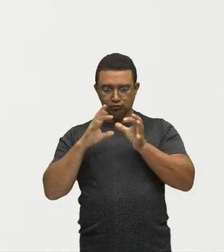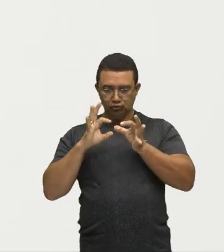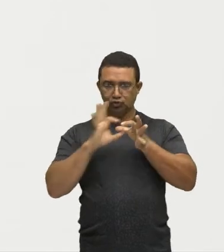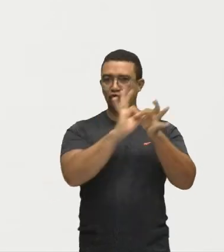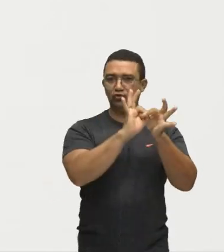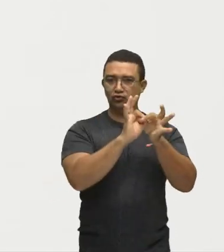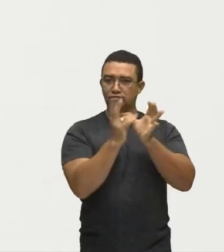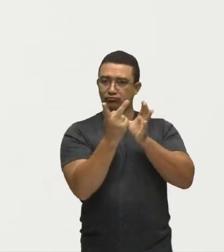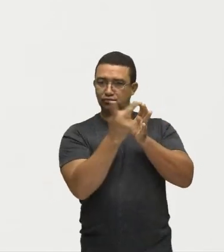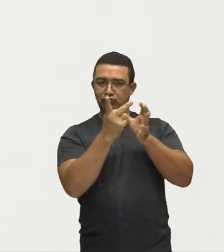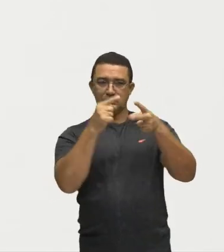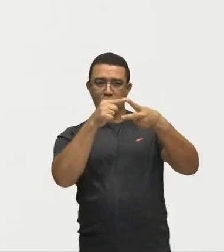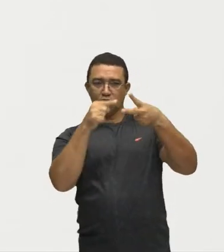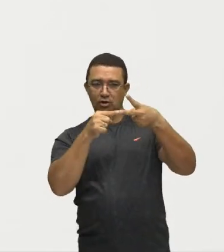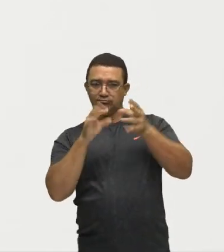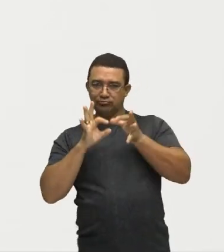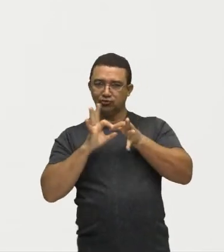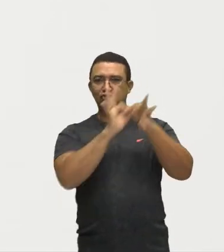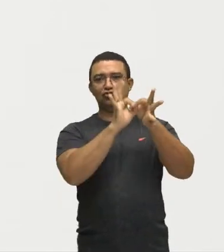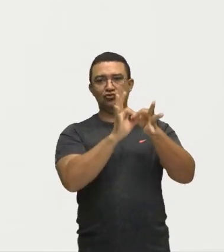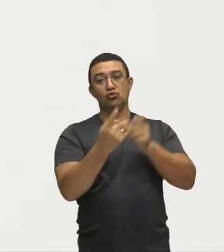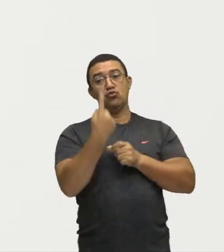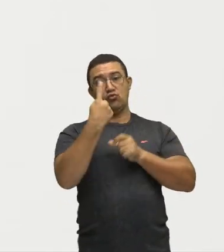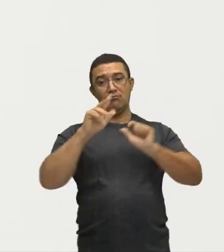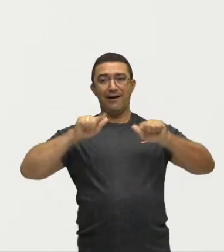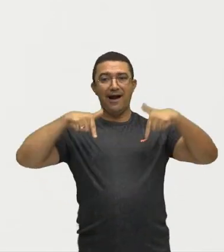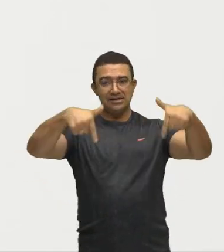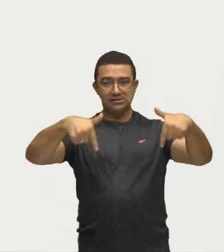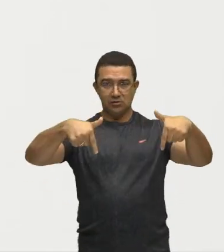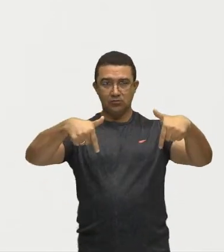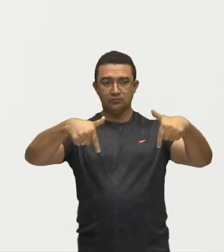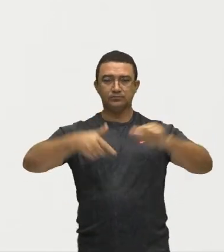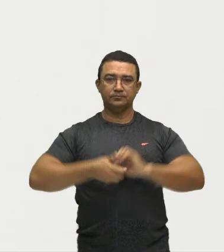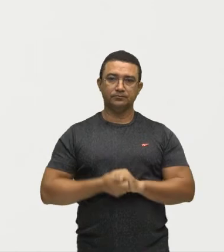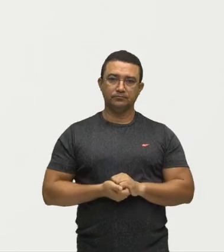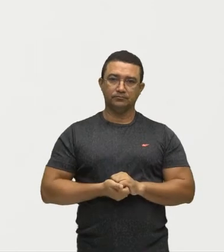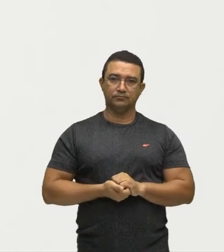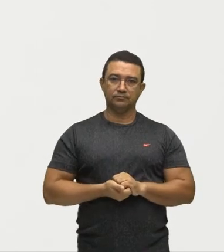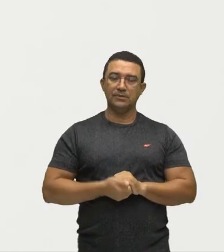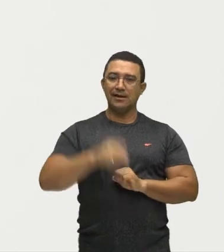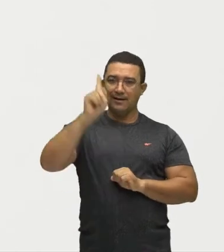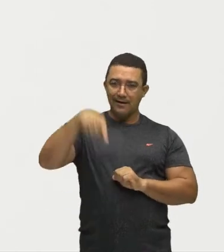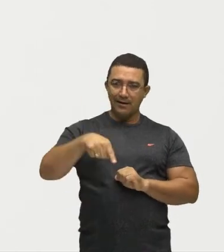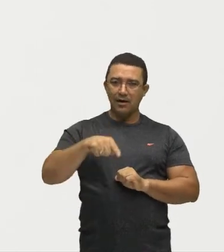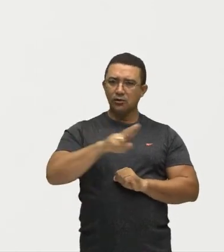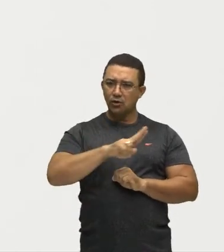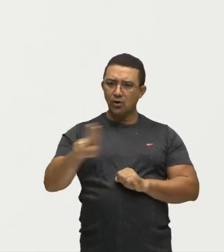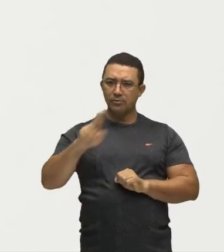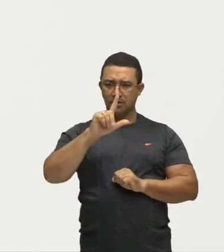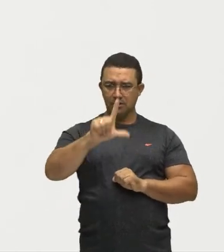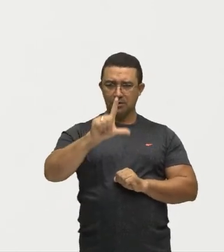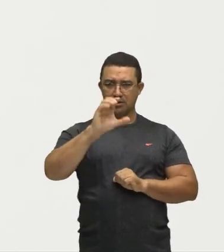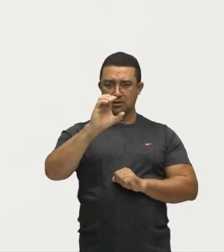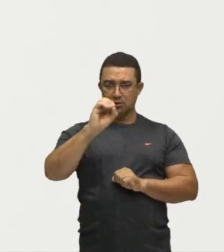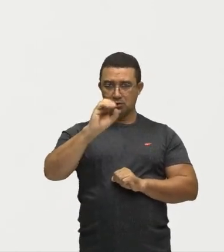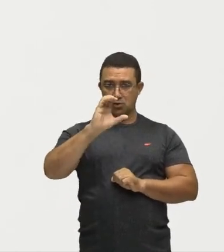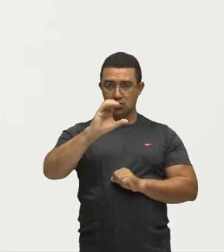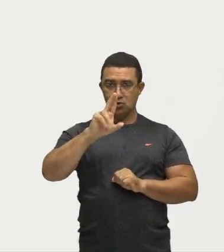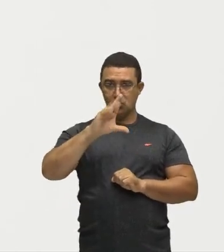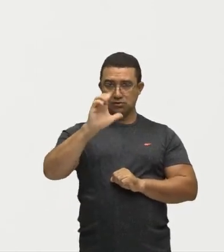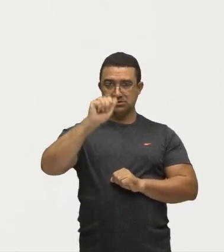que esses 2 verbos eles estão indicando apenas uma ação. Isso chama-se locução verbal. Ó,